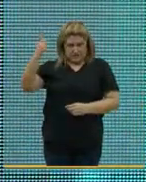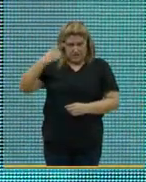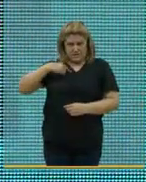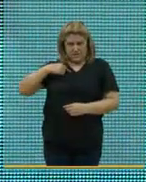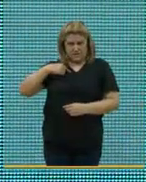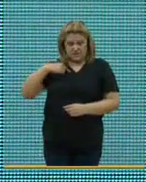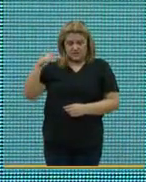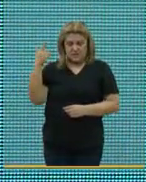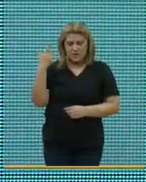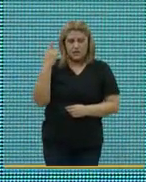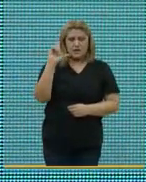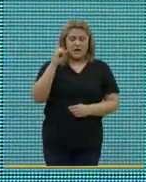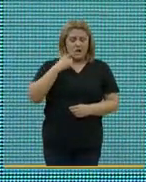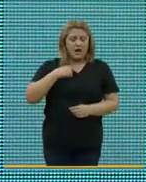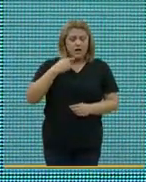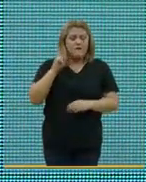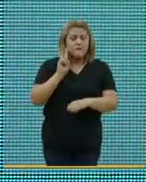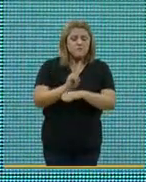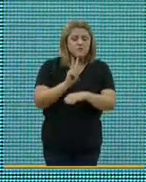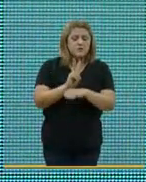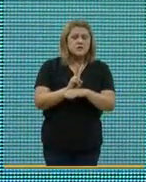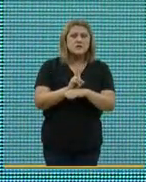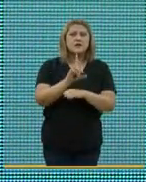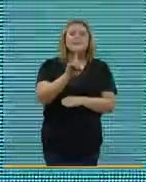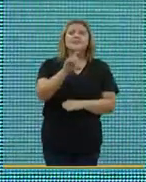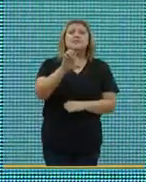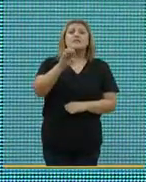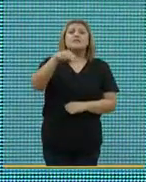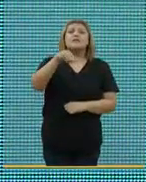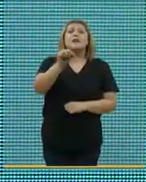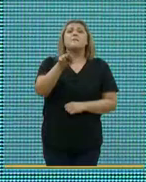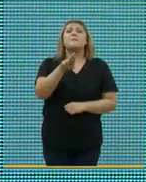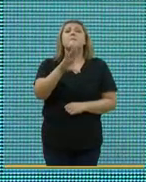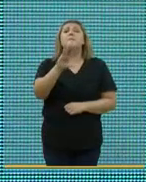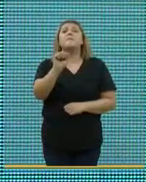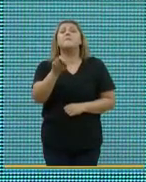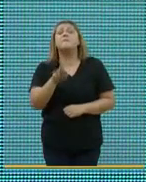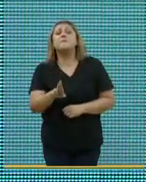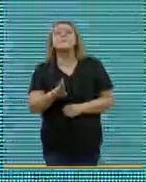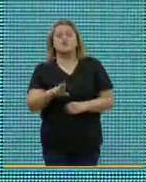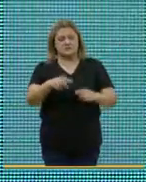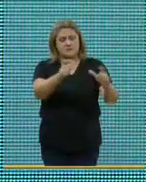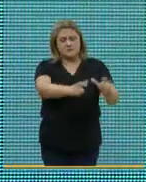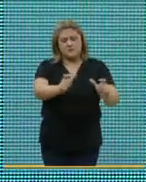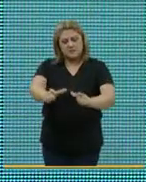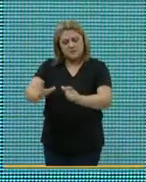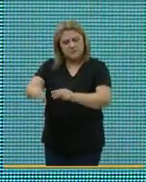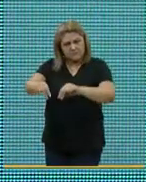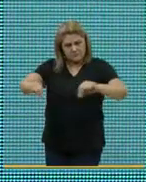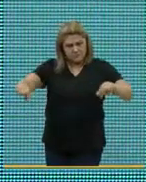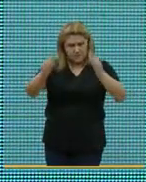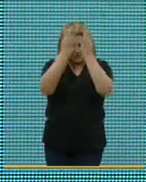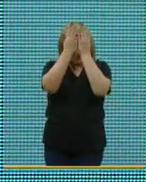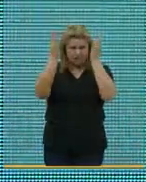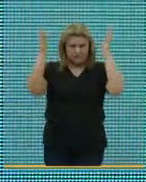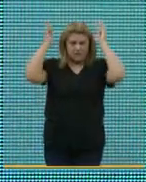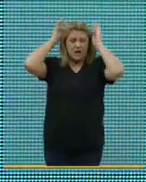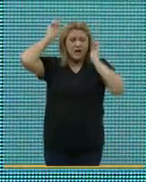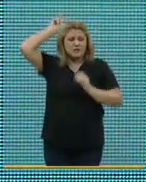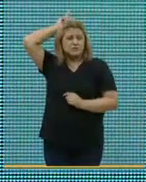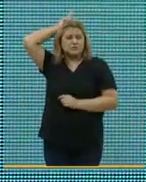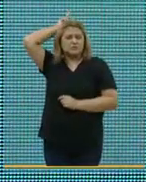fundiário demarcação das terras das comunidades tradicionais dos índios e das unidades de conservação para